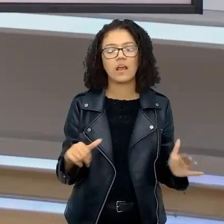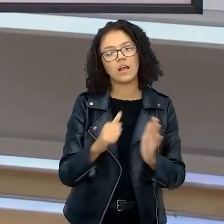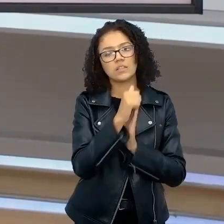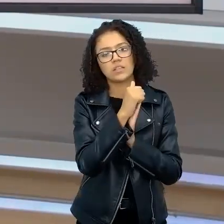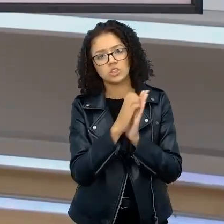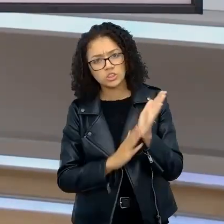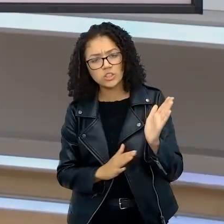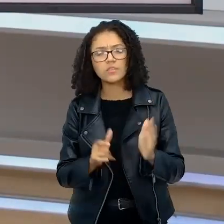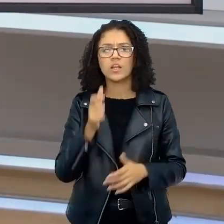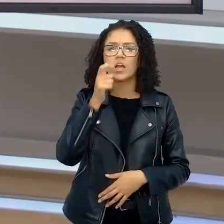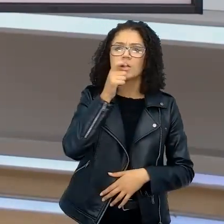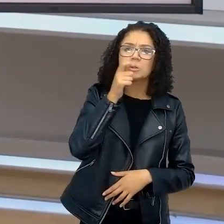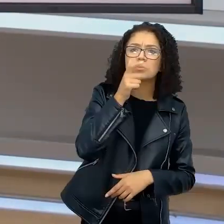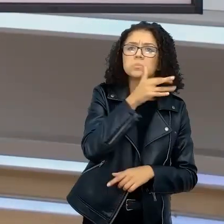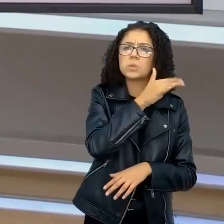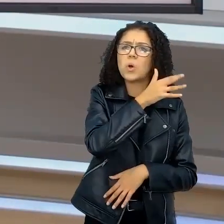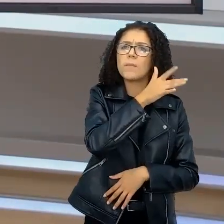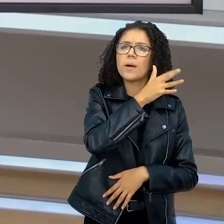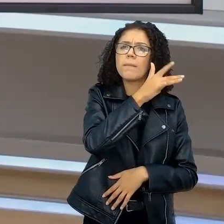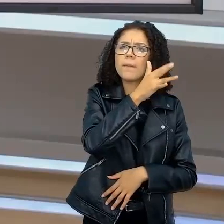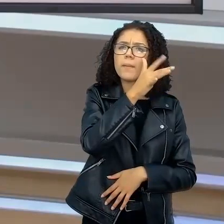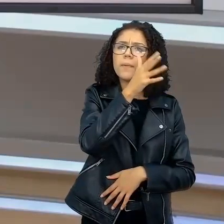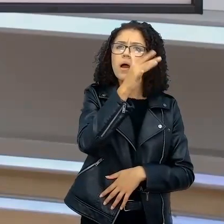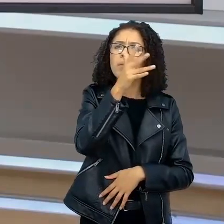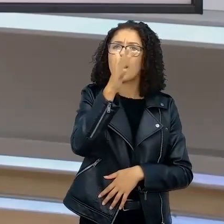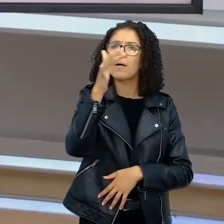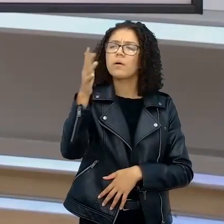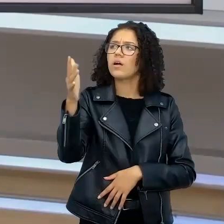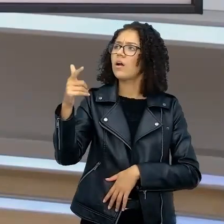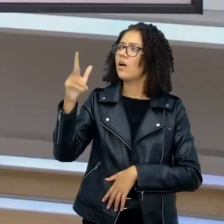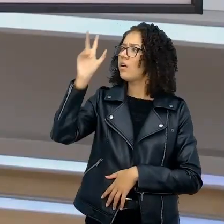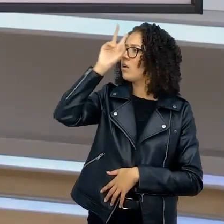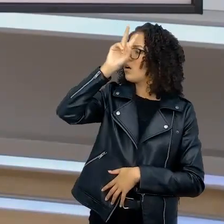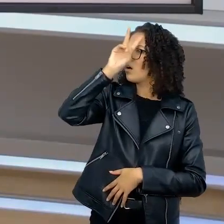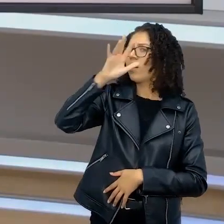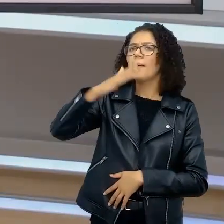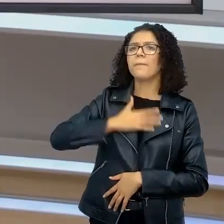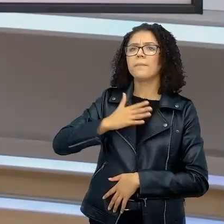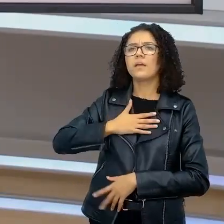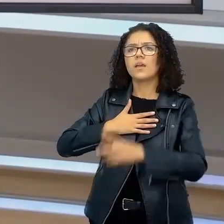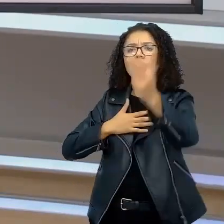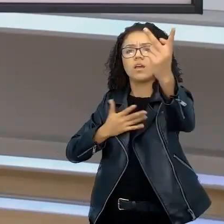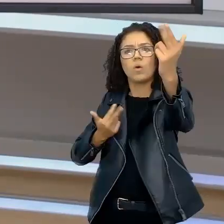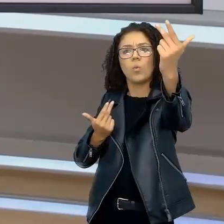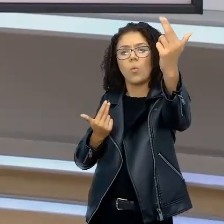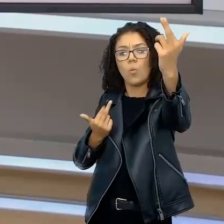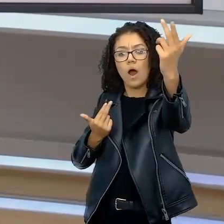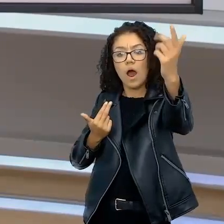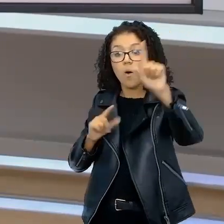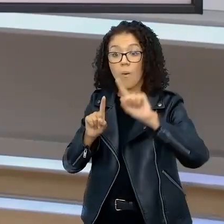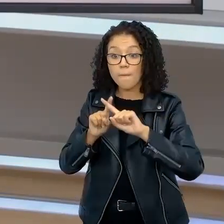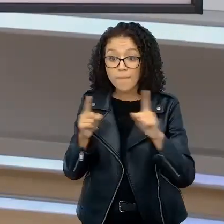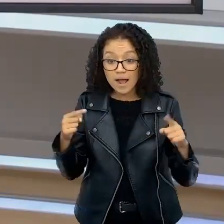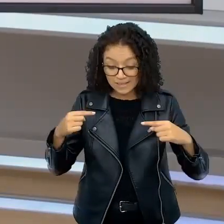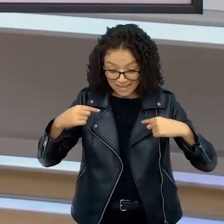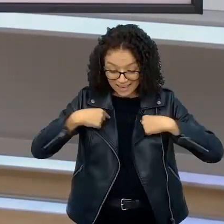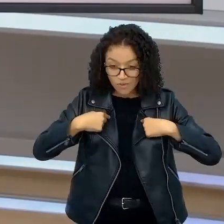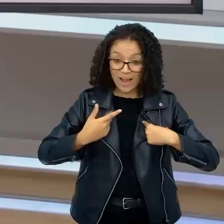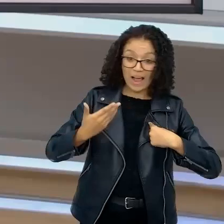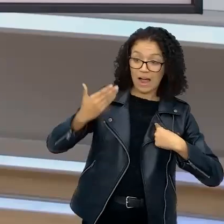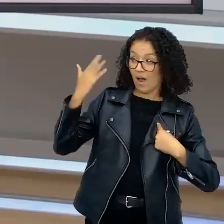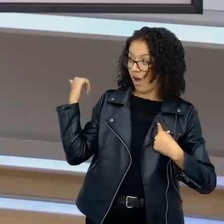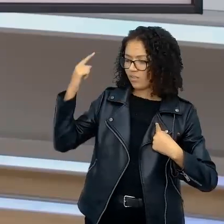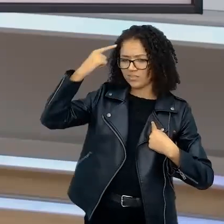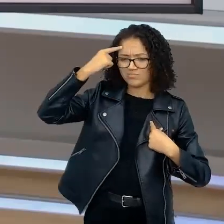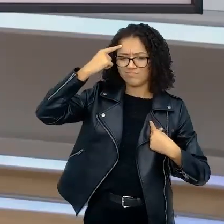naquele vídeo, naquele filme, que passa por uma situação assim, que para ela está naturalizada, que já foi normalizada, mas